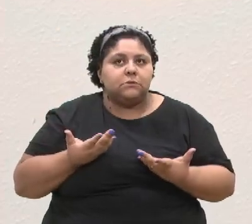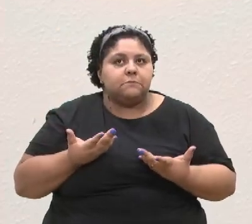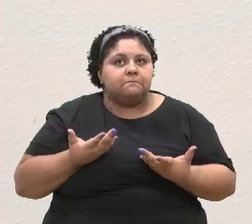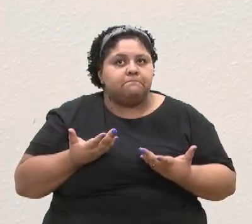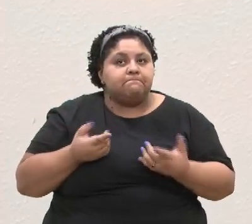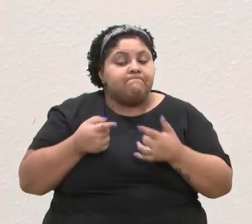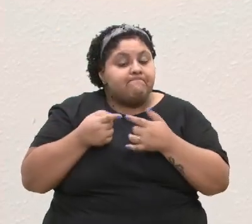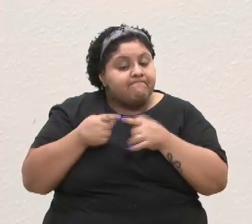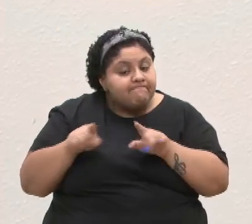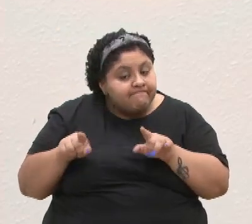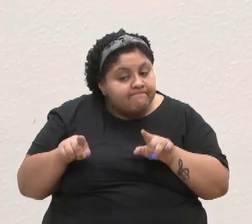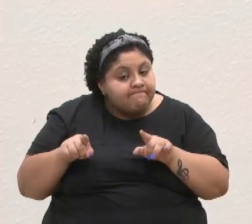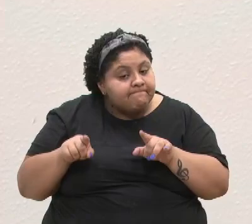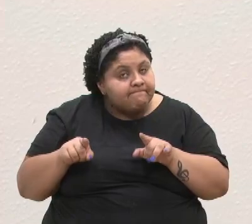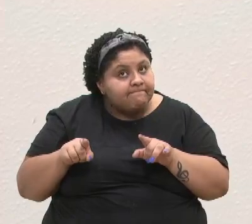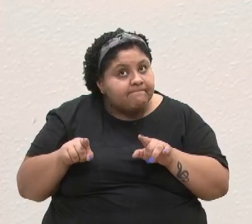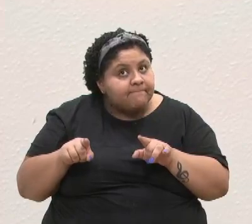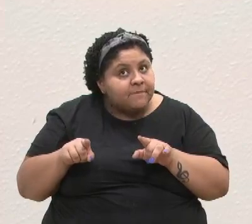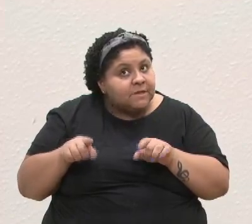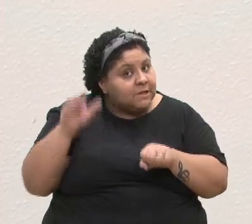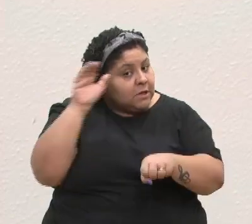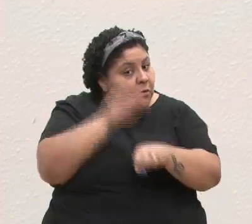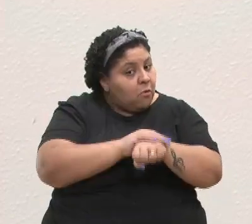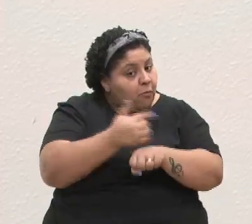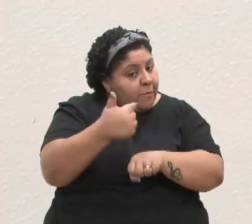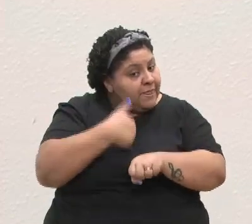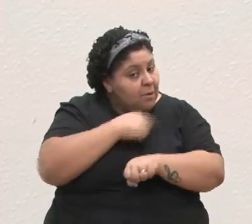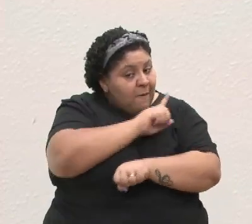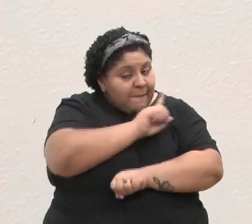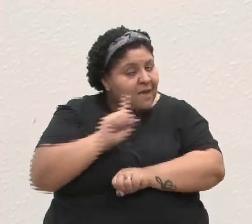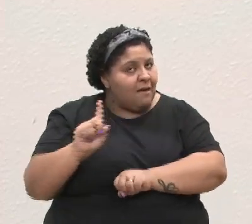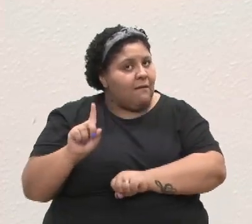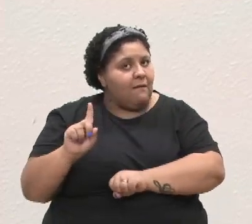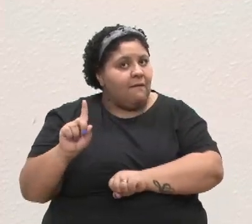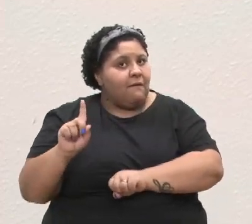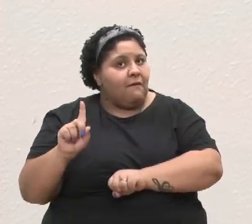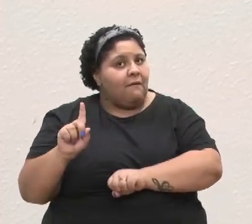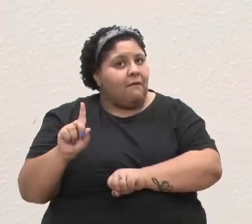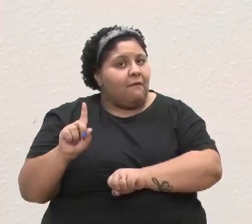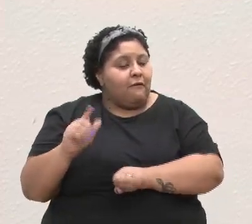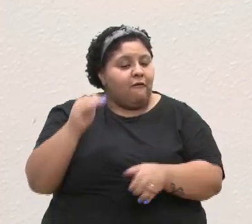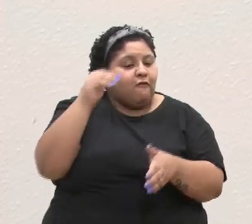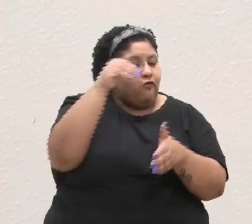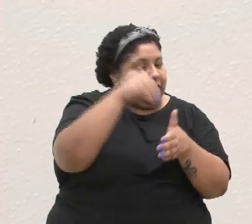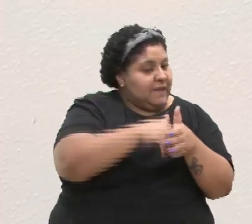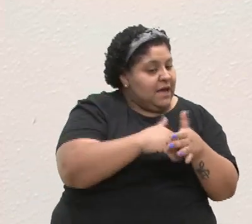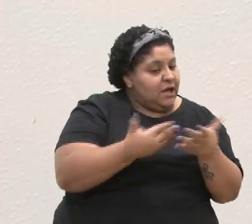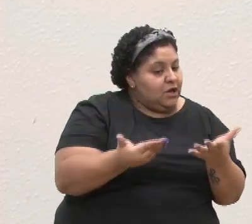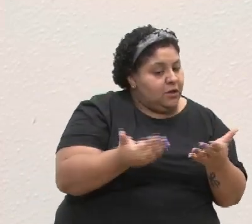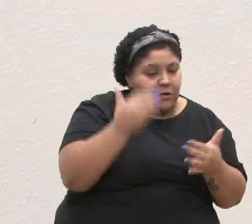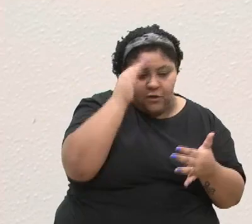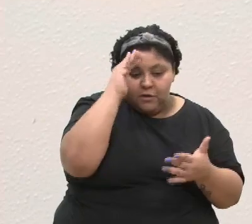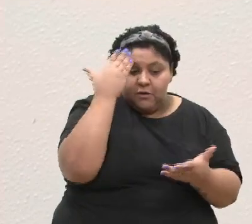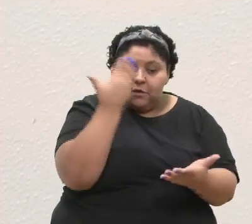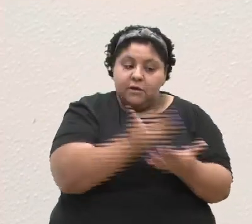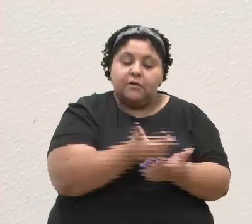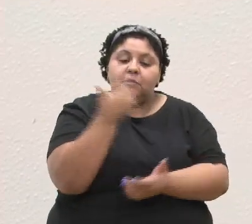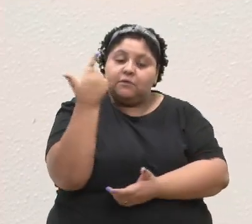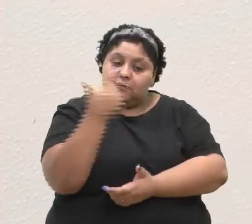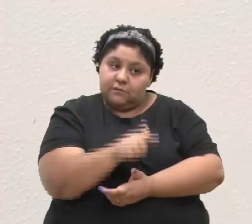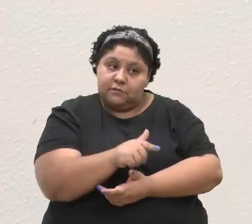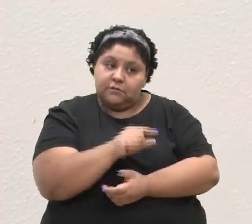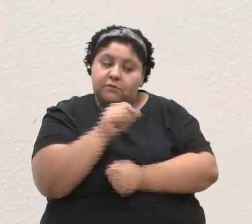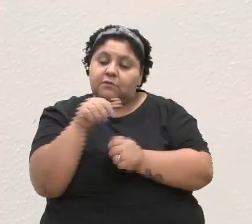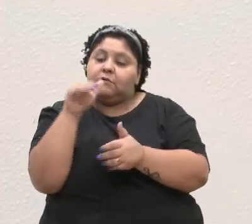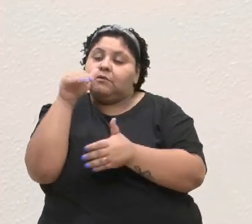Mas essa culpa não carrego, né? Infelizmente, né? Votaram, acreditaram novamente, né? Quem